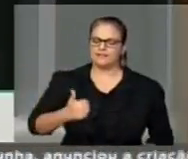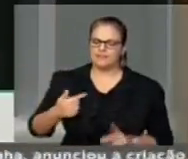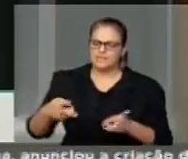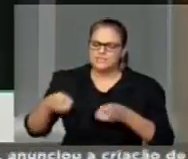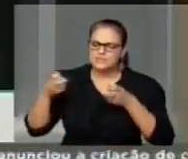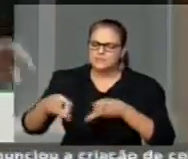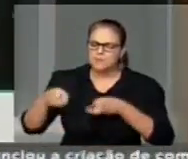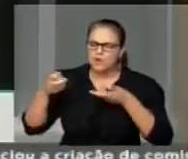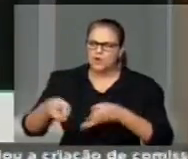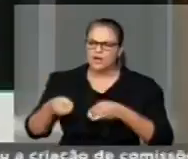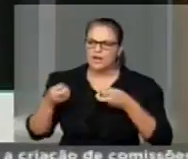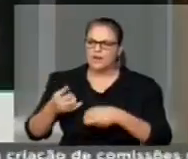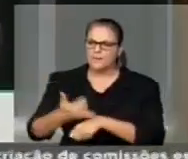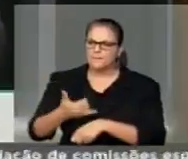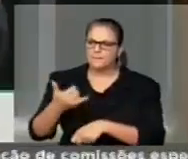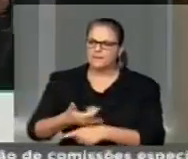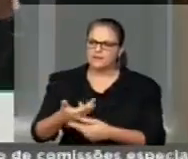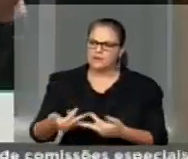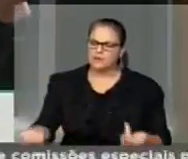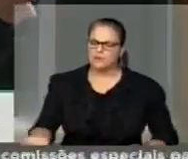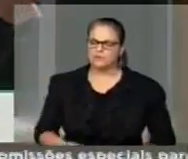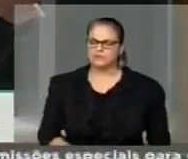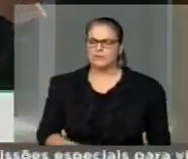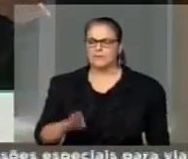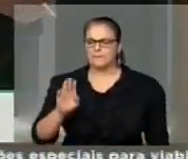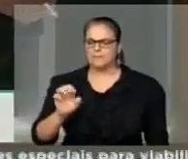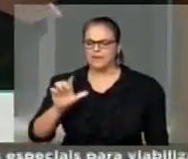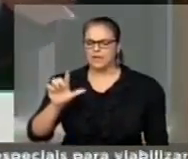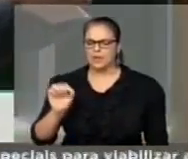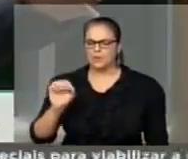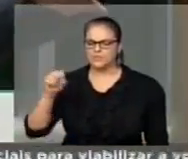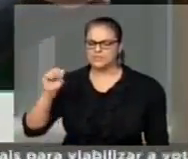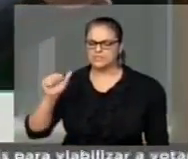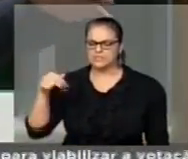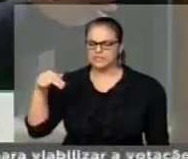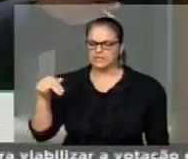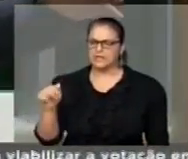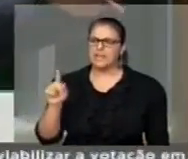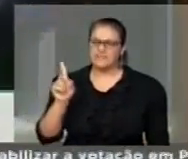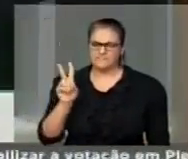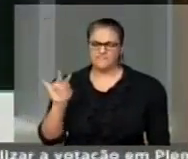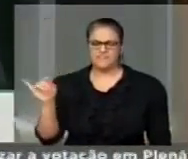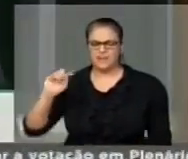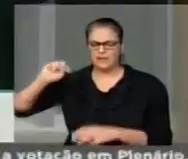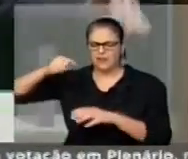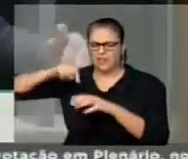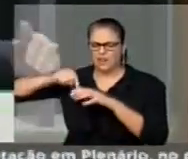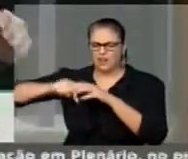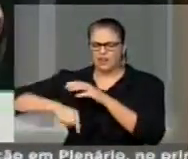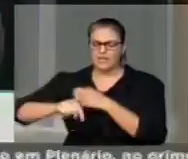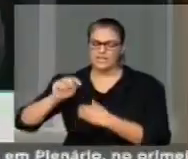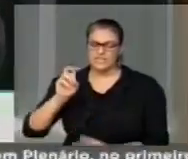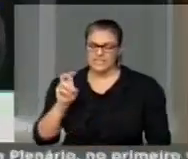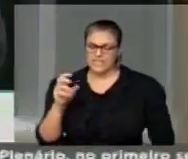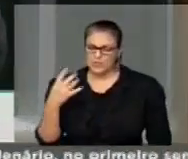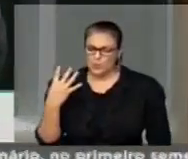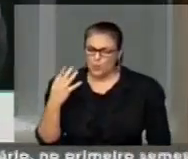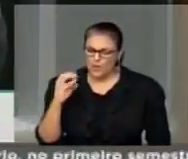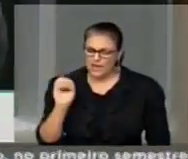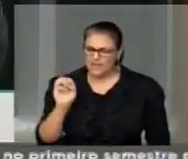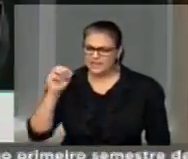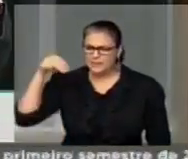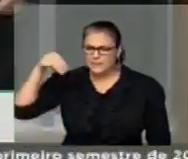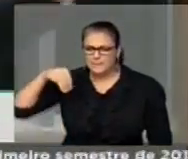Sam, que fará algumas perfurações até 540 metros de